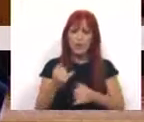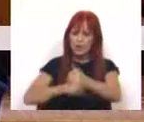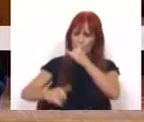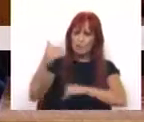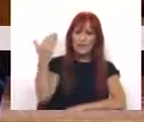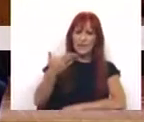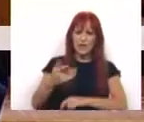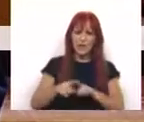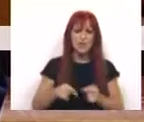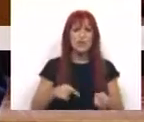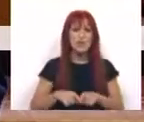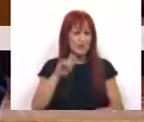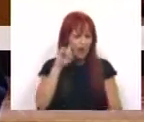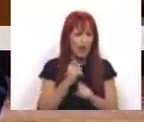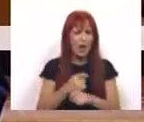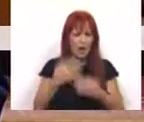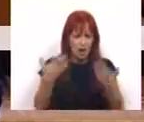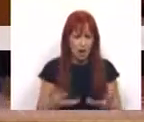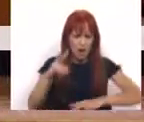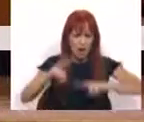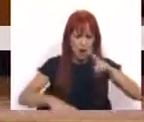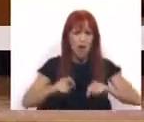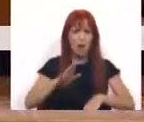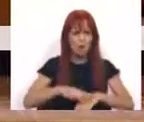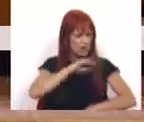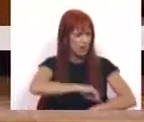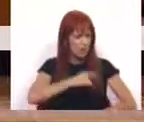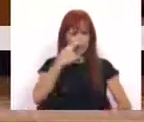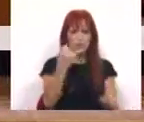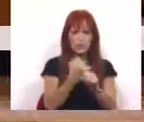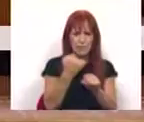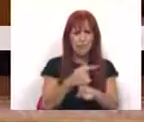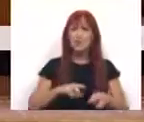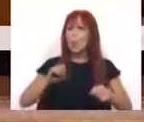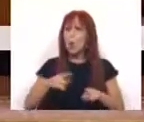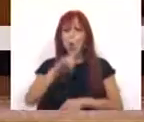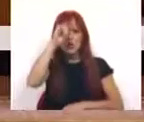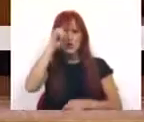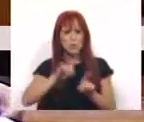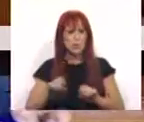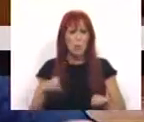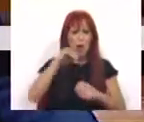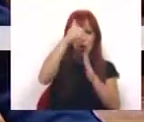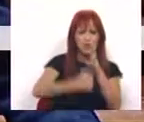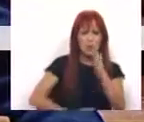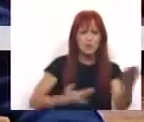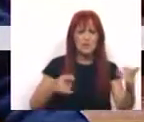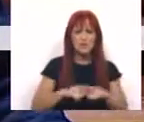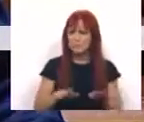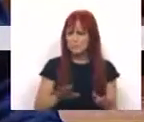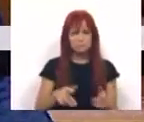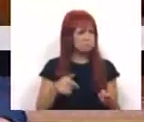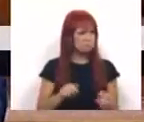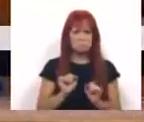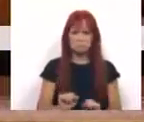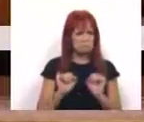retrocesso de direitos, a insistência na carga fiscal sobre os rendimentos do trabalho ou de respeito pela Constituição deixaram de